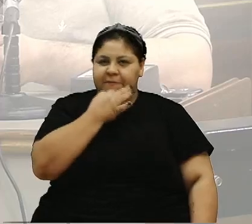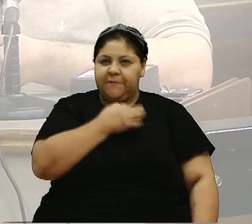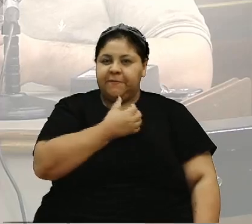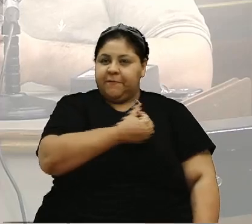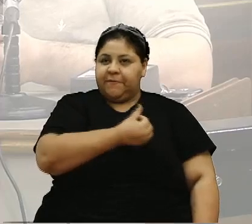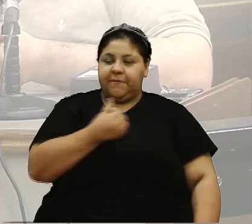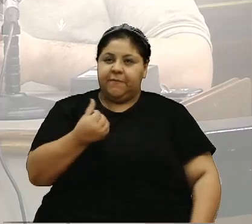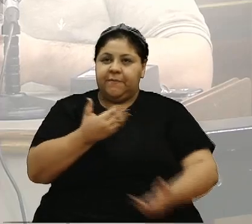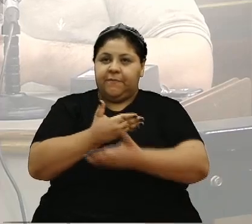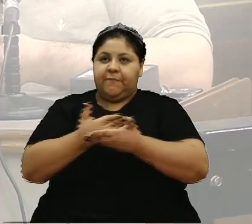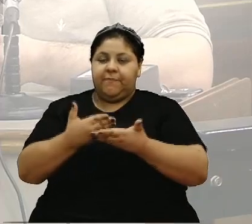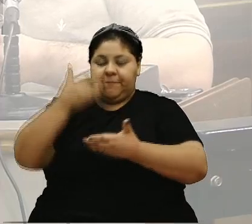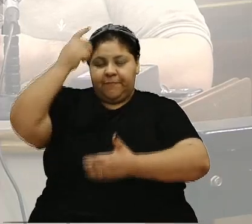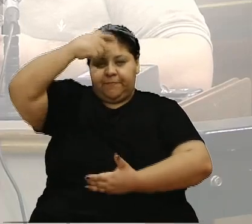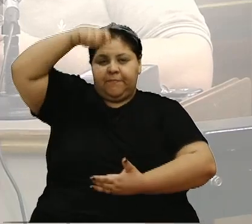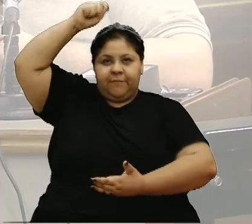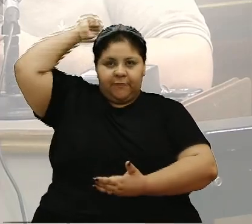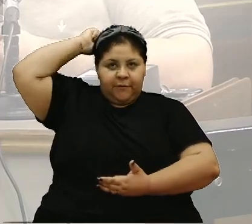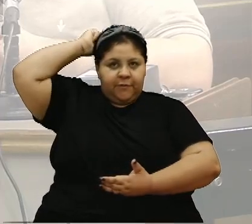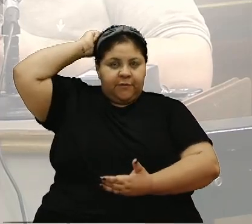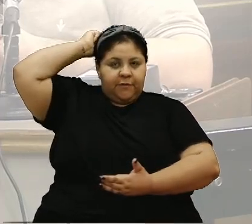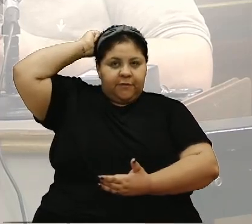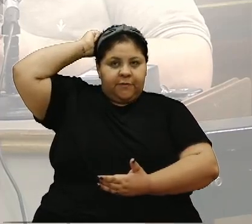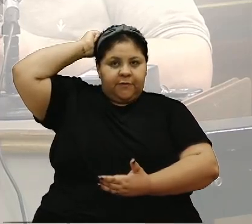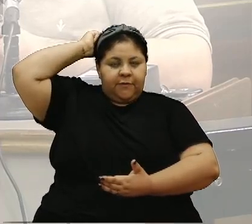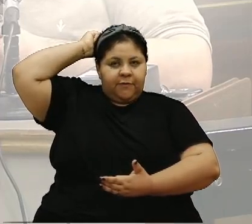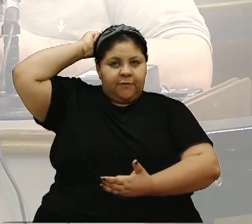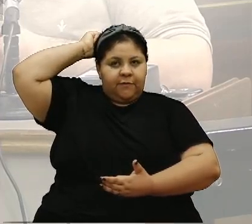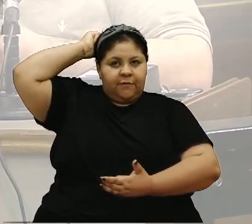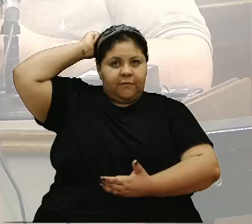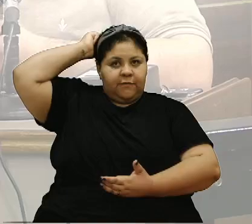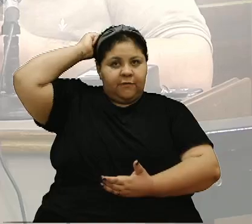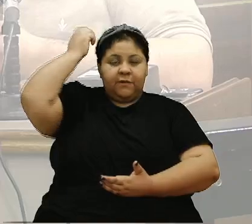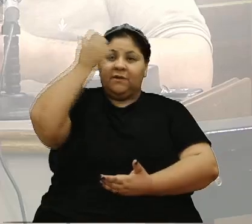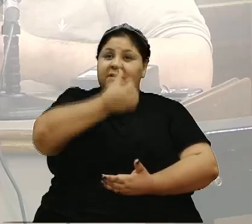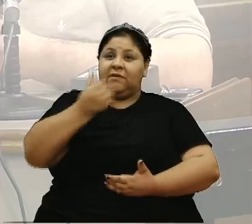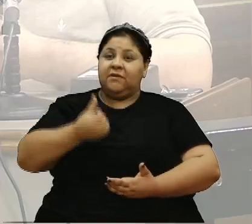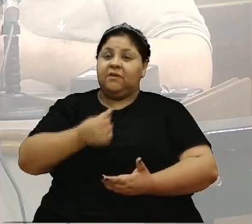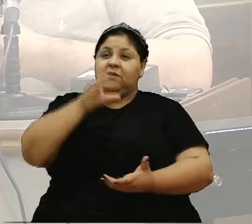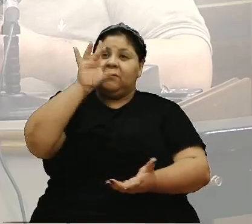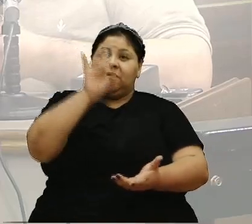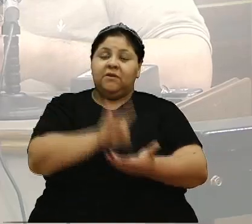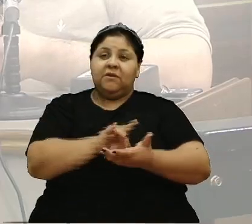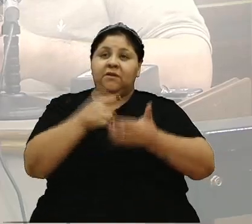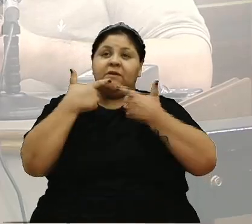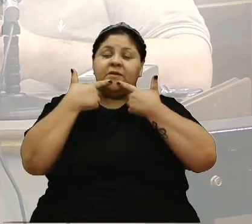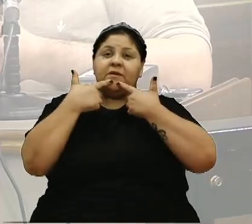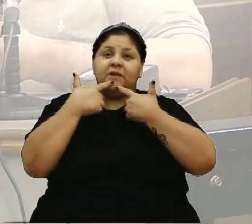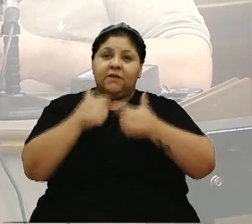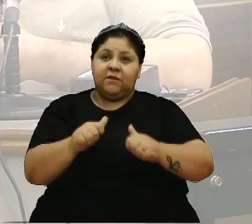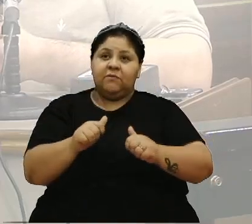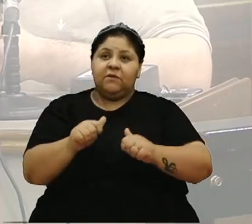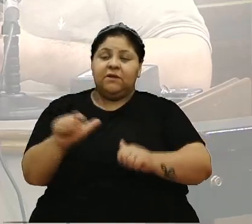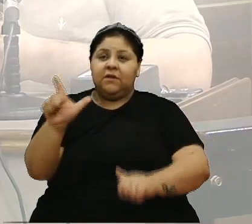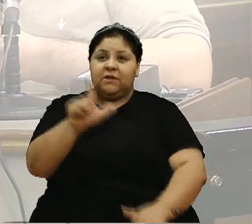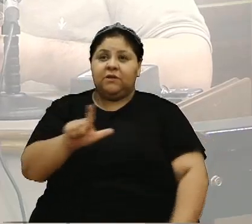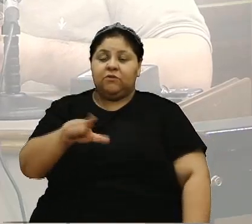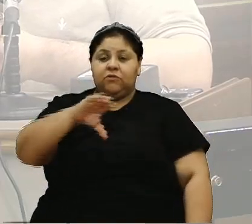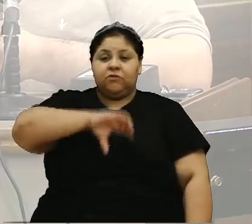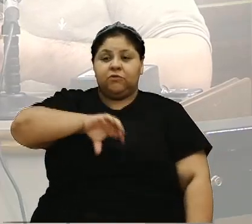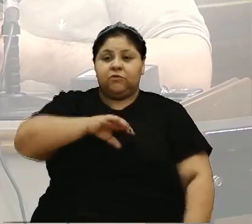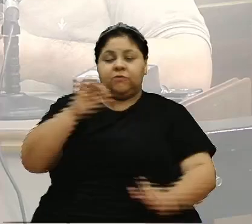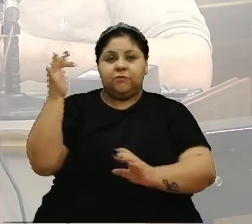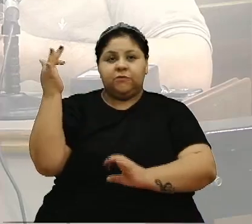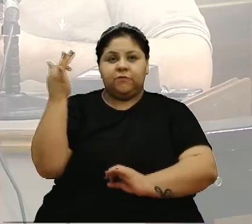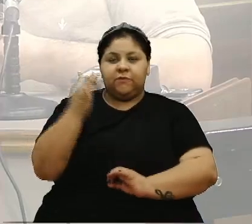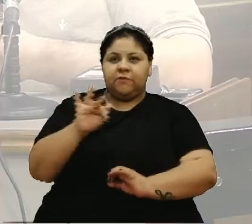na Universidade de Caxias do Sul, laureando-se em 69 em Línguas e Literaturas Portuguesa e Francesa. Aos 30 anos, em